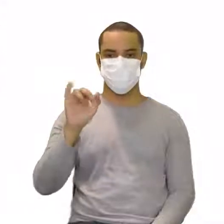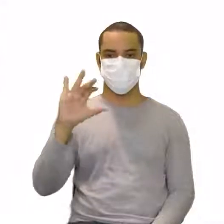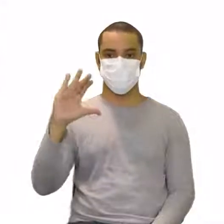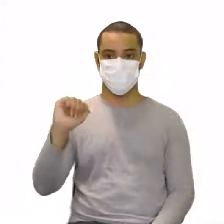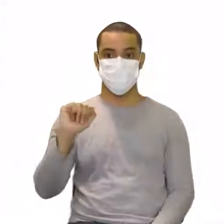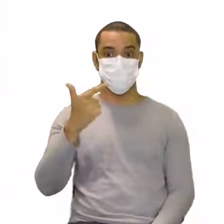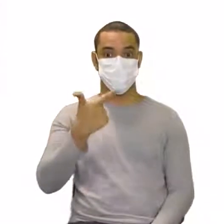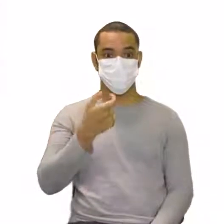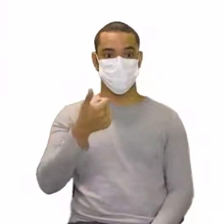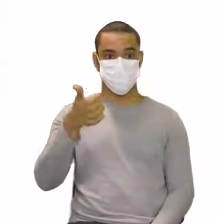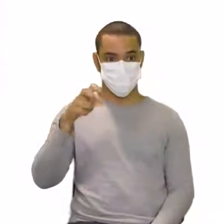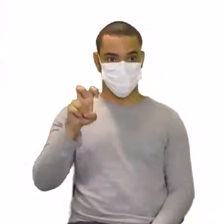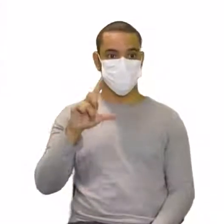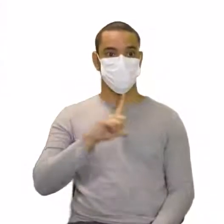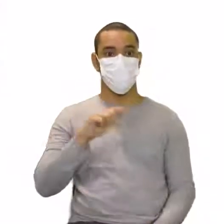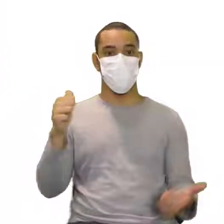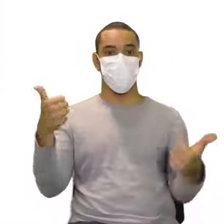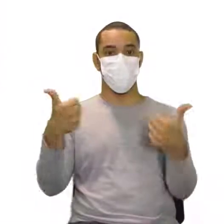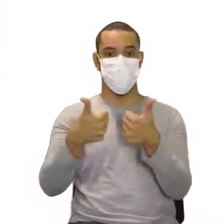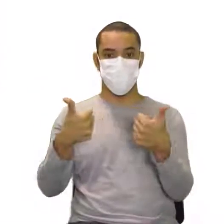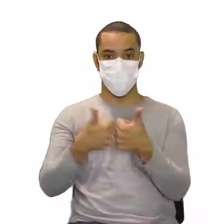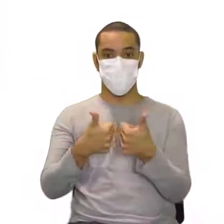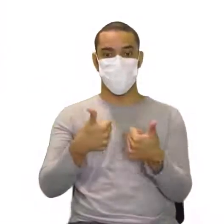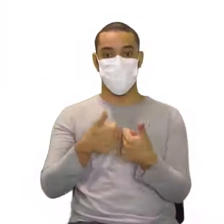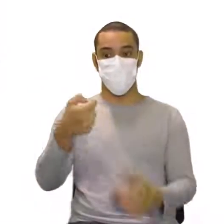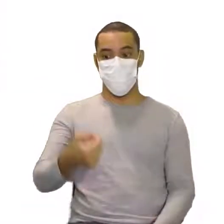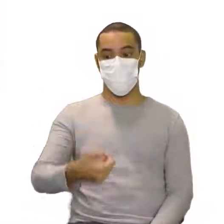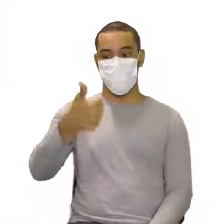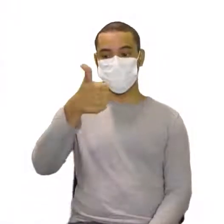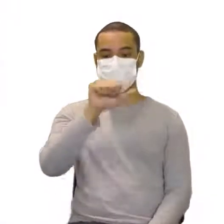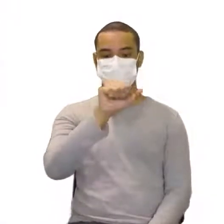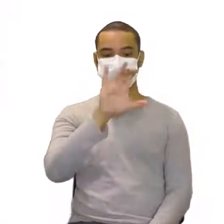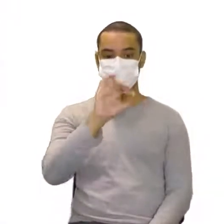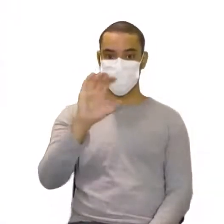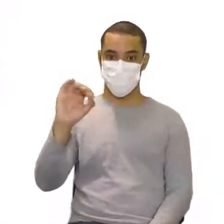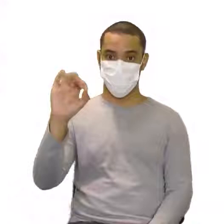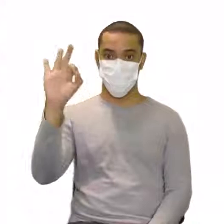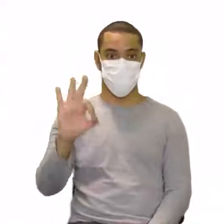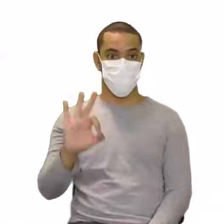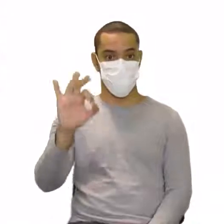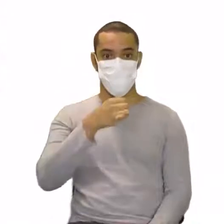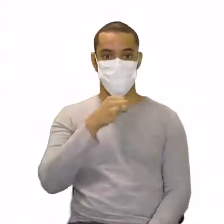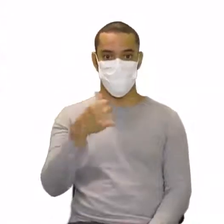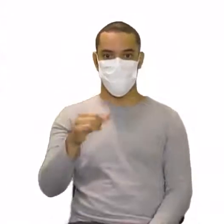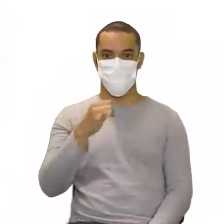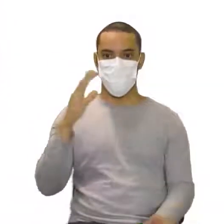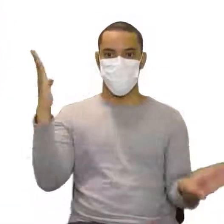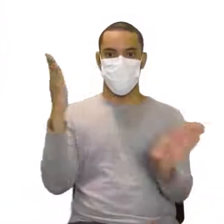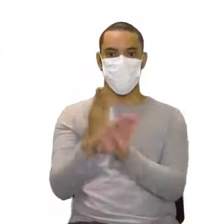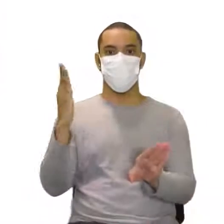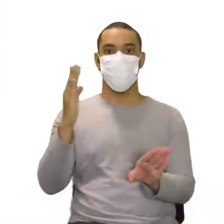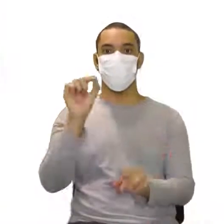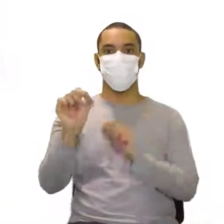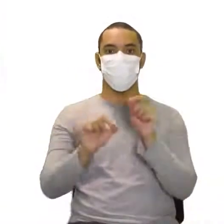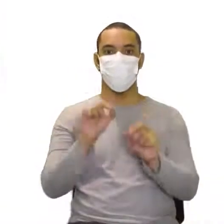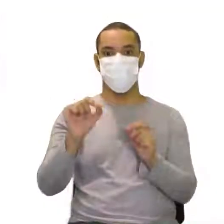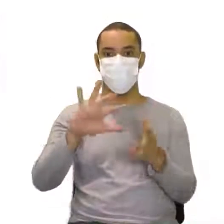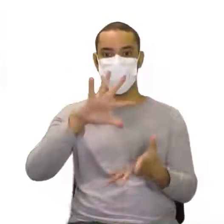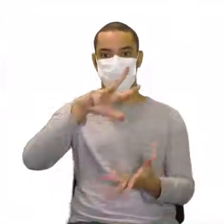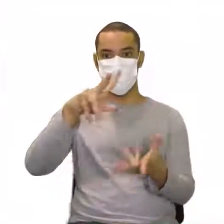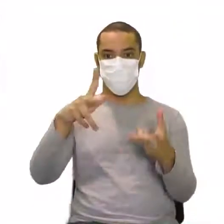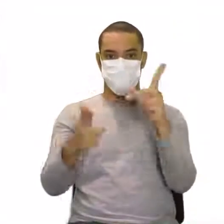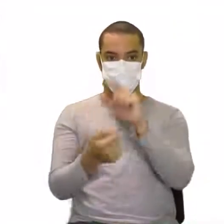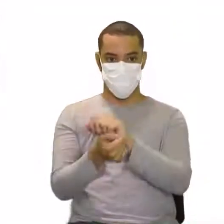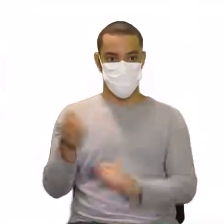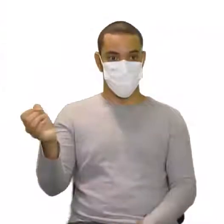chegou muito próximo de gerar 100% de sua energia elétrica a partir de fontes renováveis,